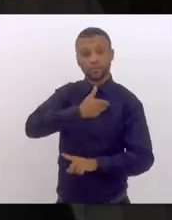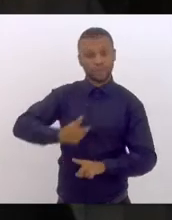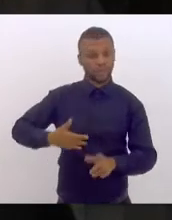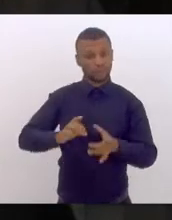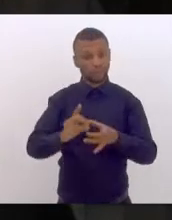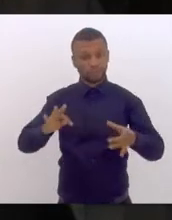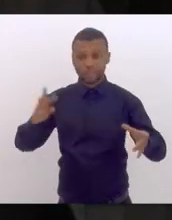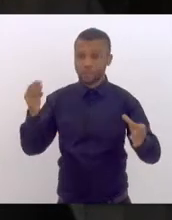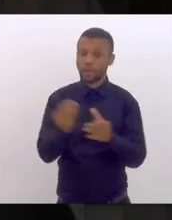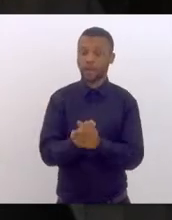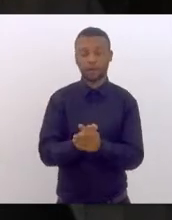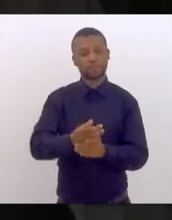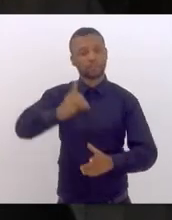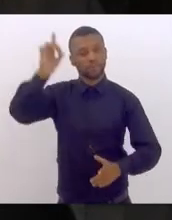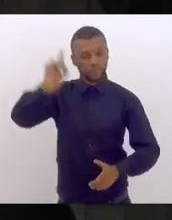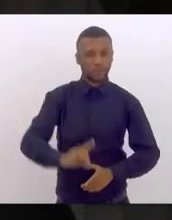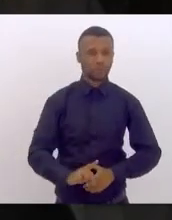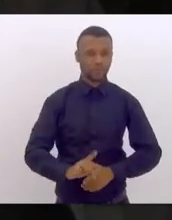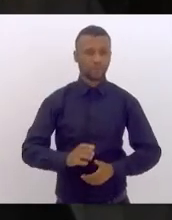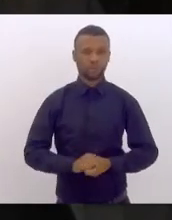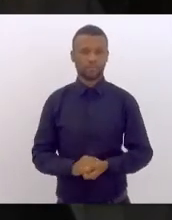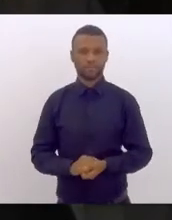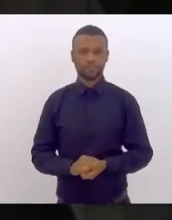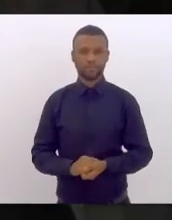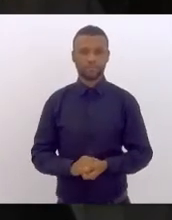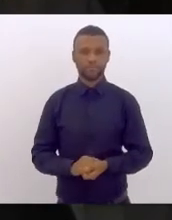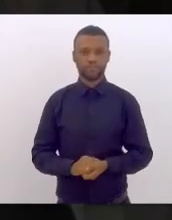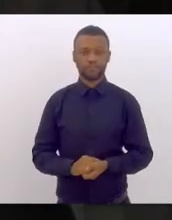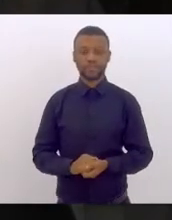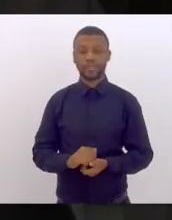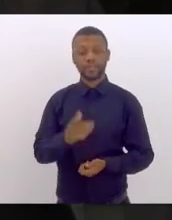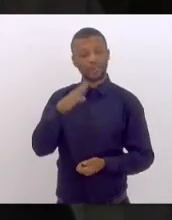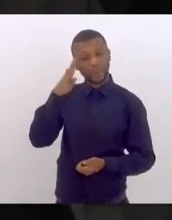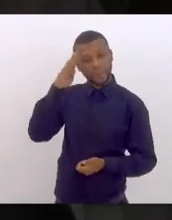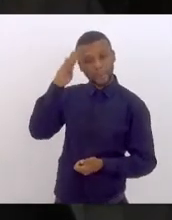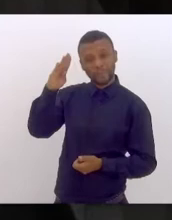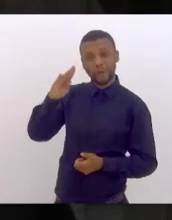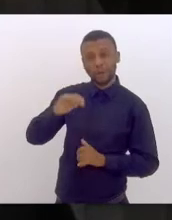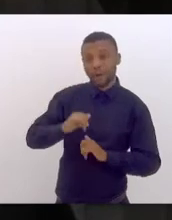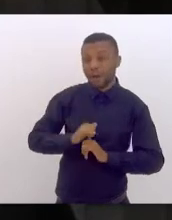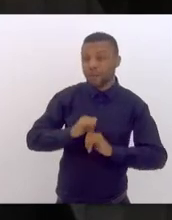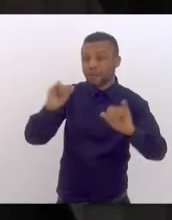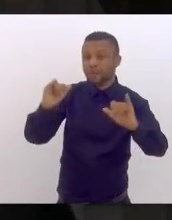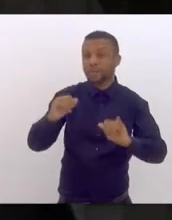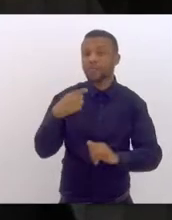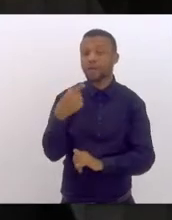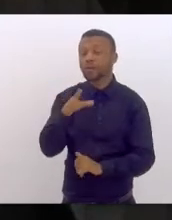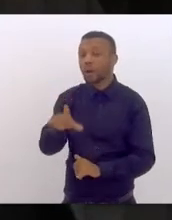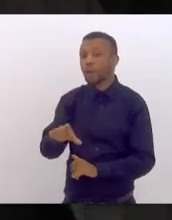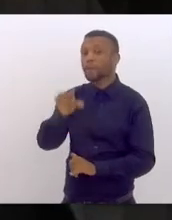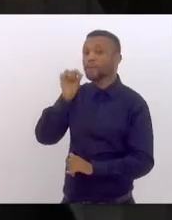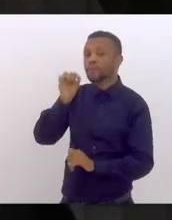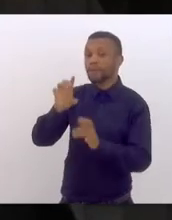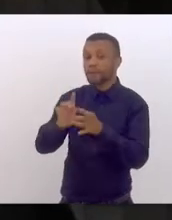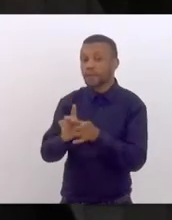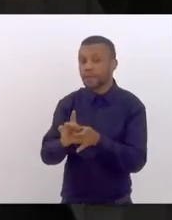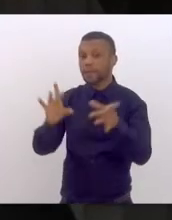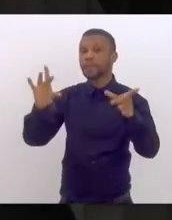direito esse é o grande registro a nossa opção pela